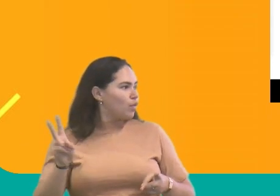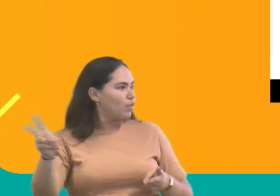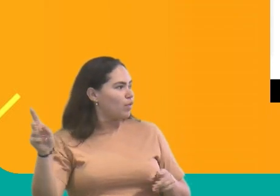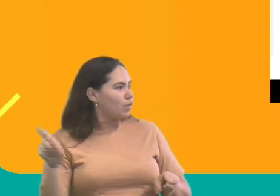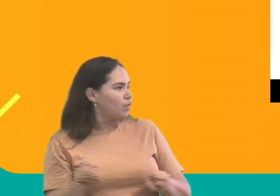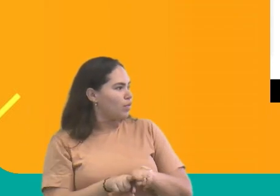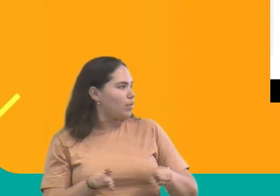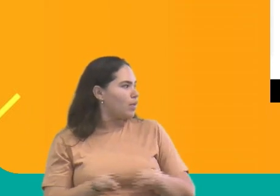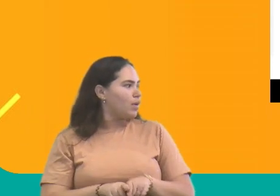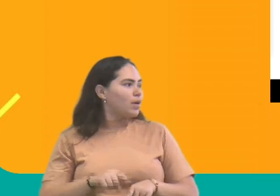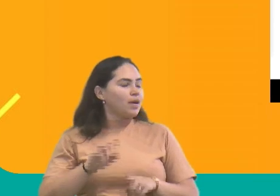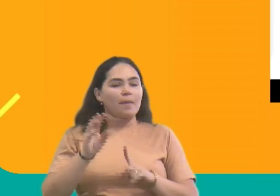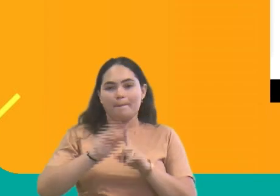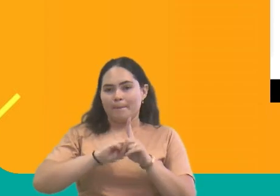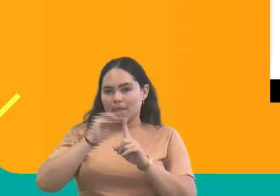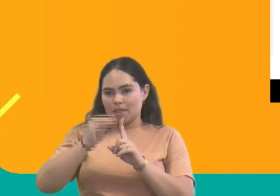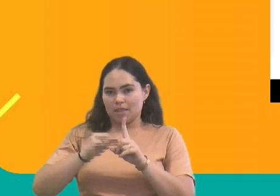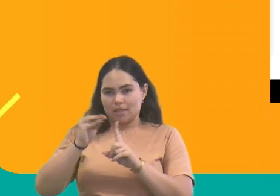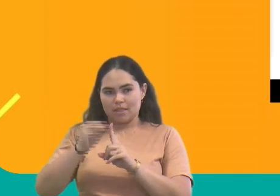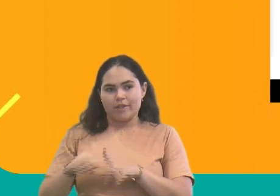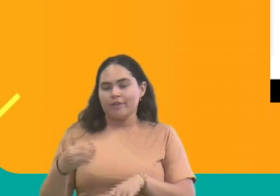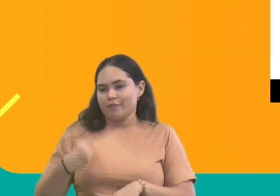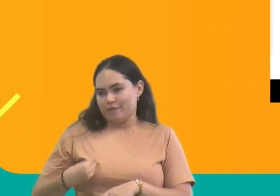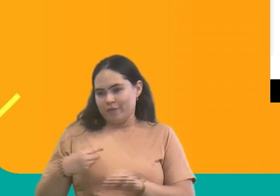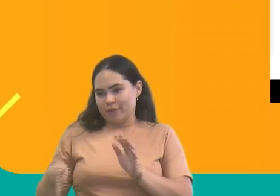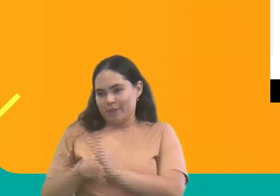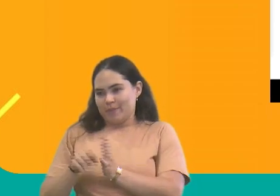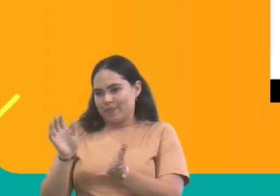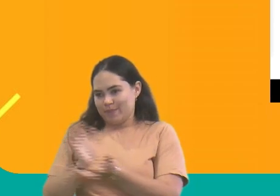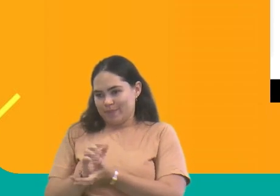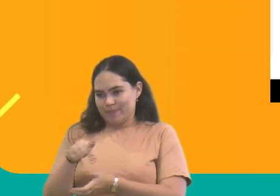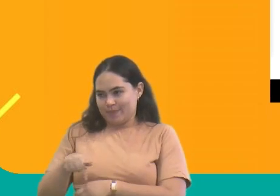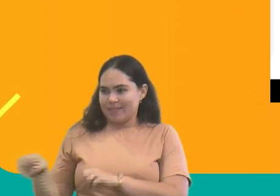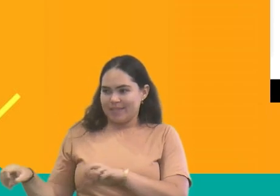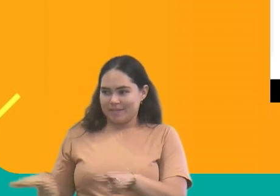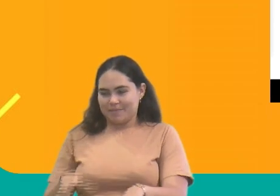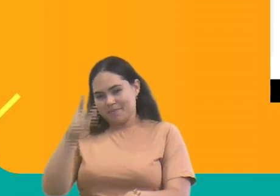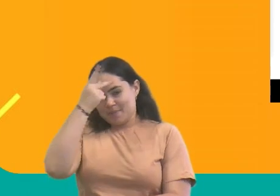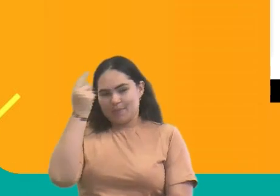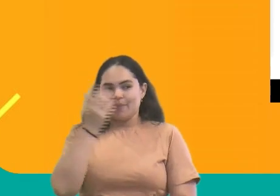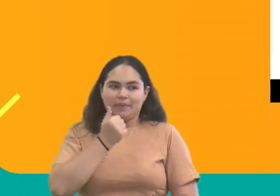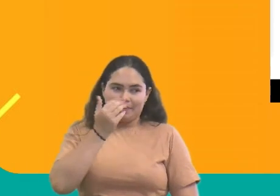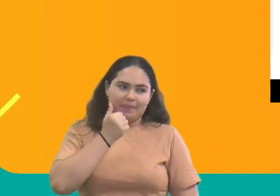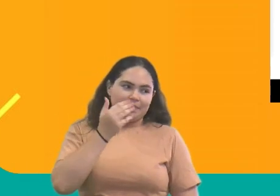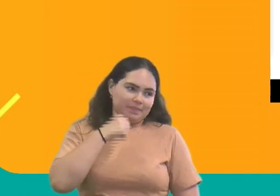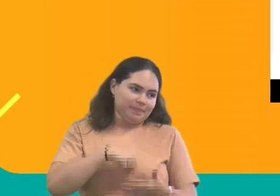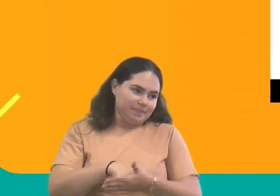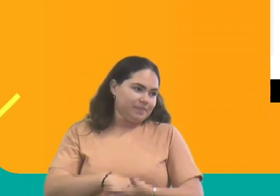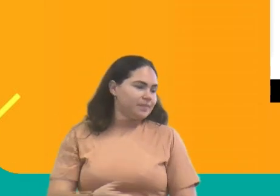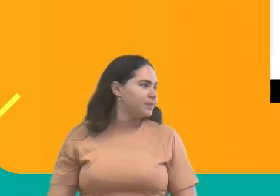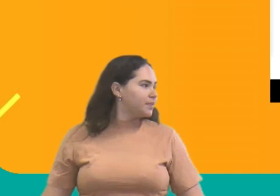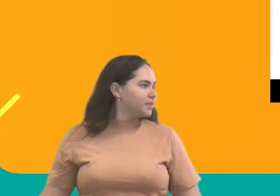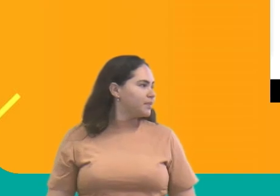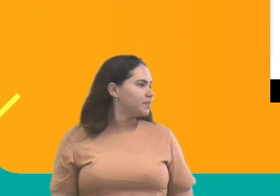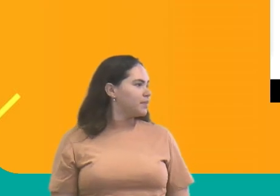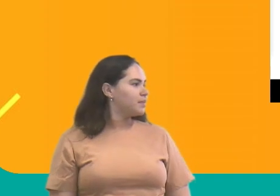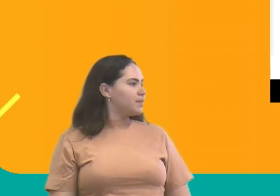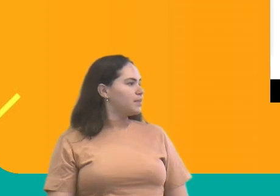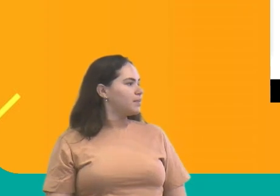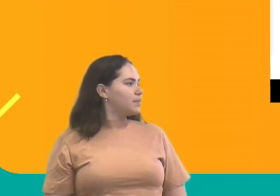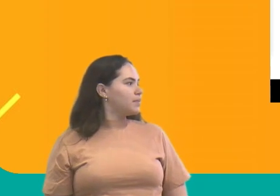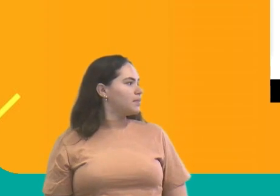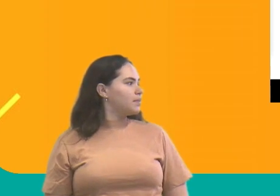banana. Dieta do brasileiro. É a vida do brasileiro durante a semana. Puxa, Barco, bora lá. Bora para a próxima? Bora na próxima.